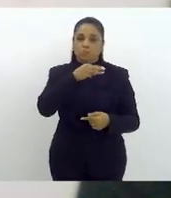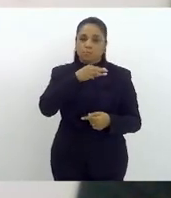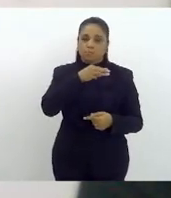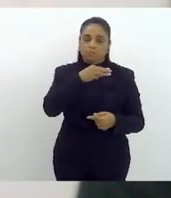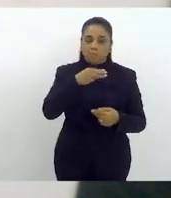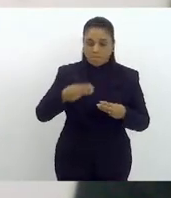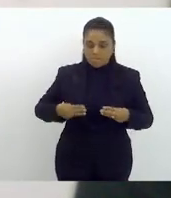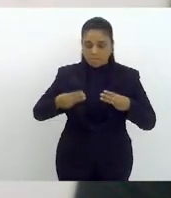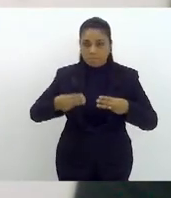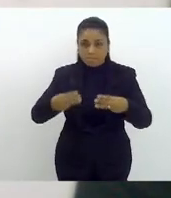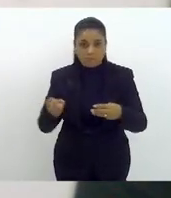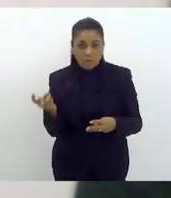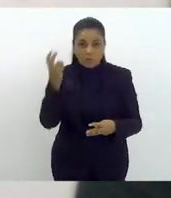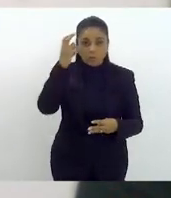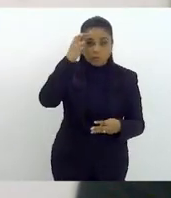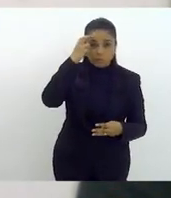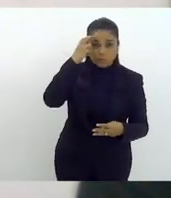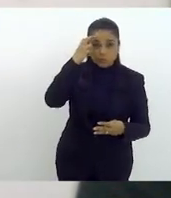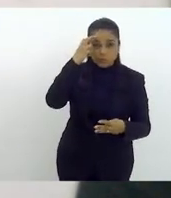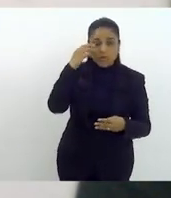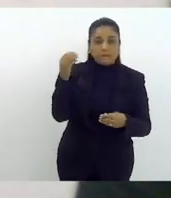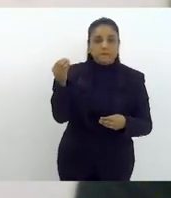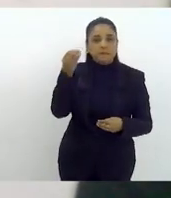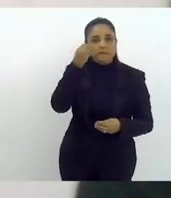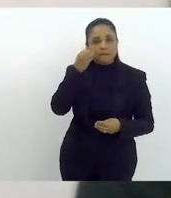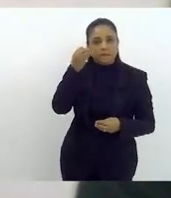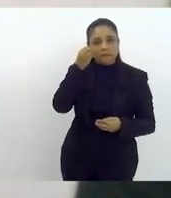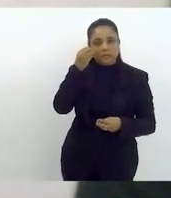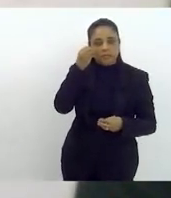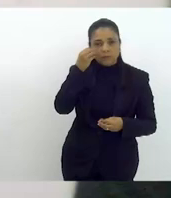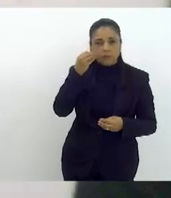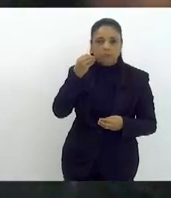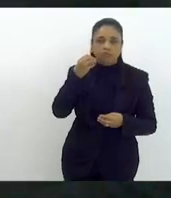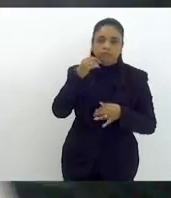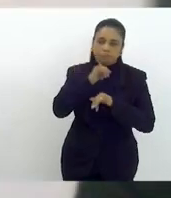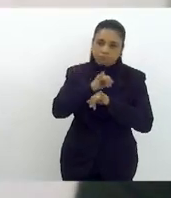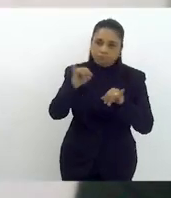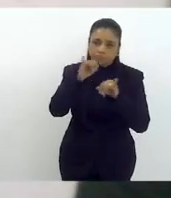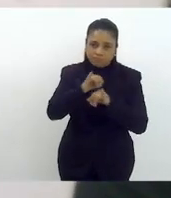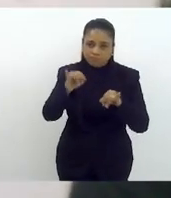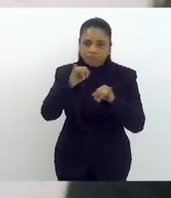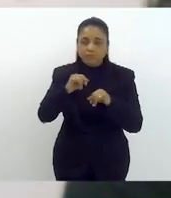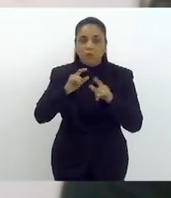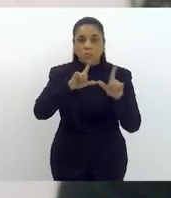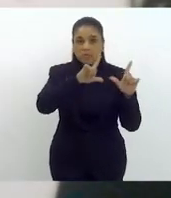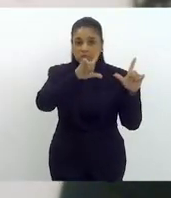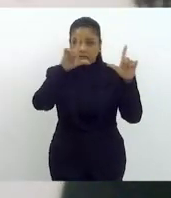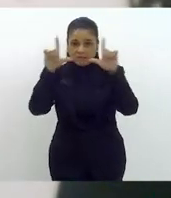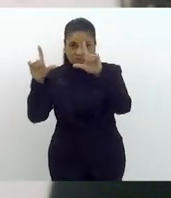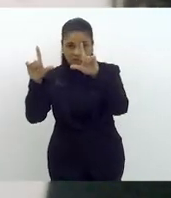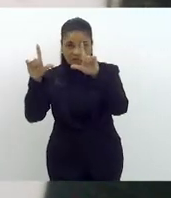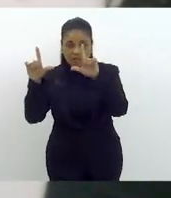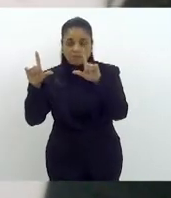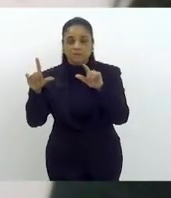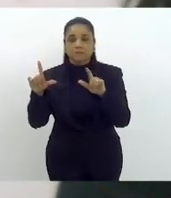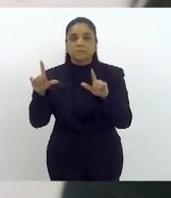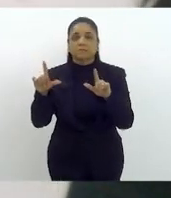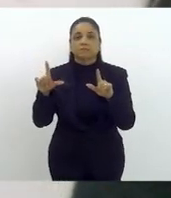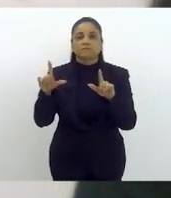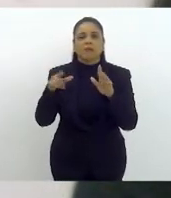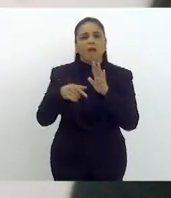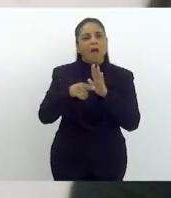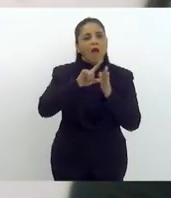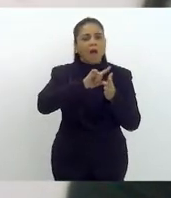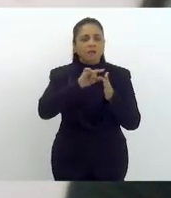tenta dar conta de atender o máximo de convite sempre que possível eu propus aqui um slide básico para vocês antes